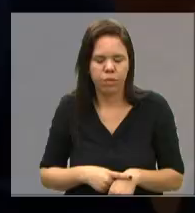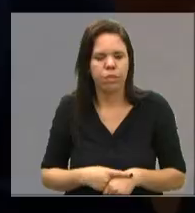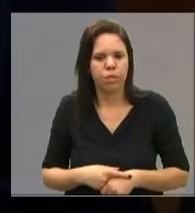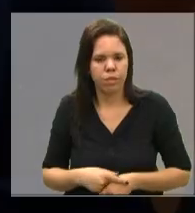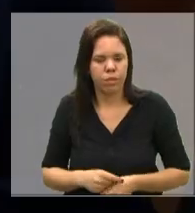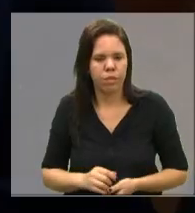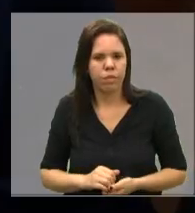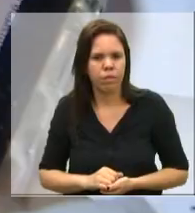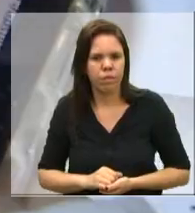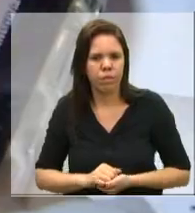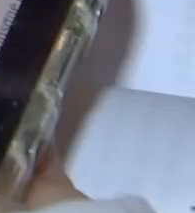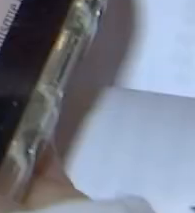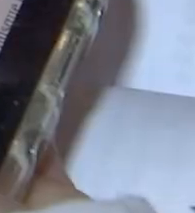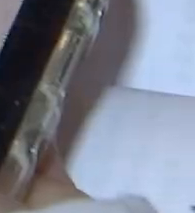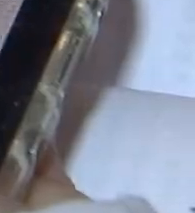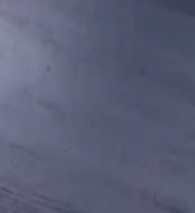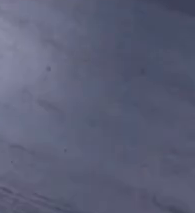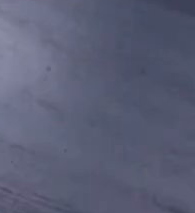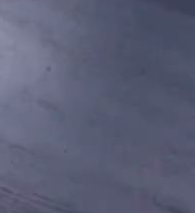isso.